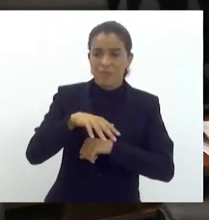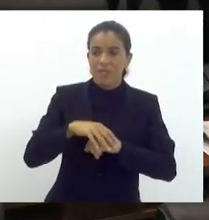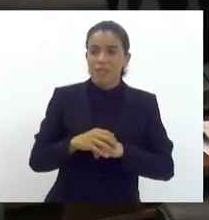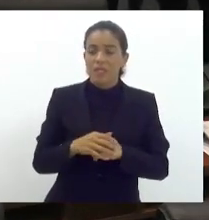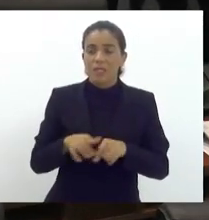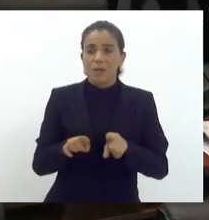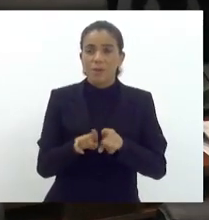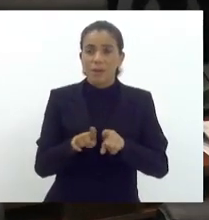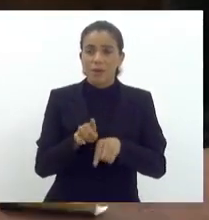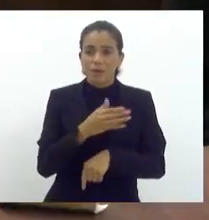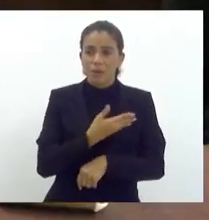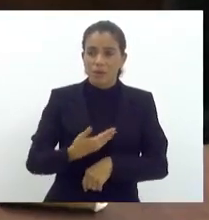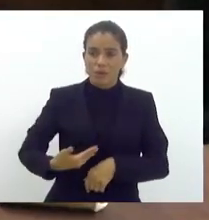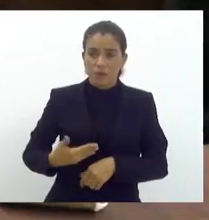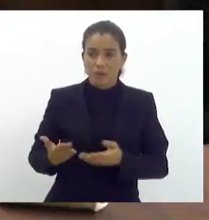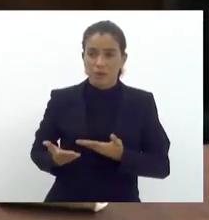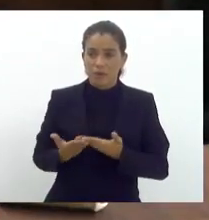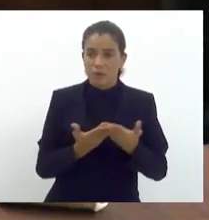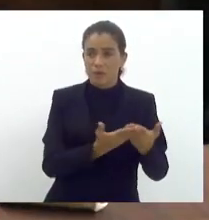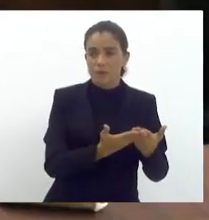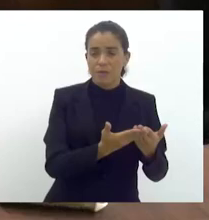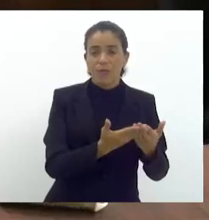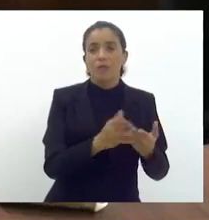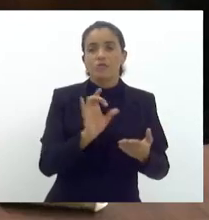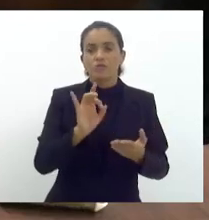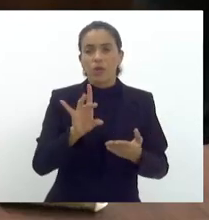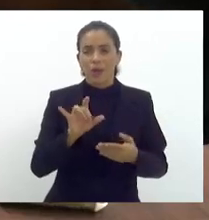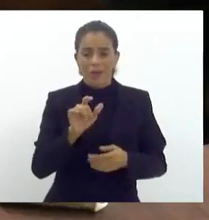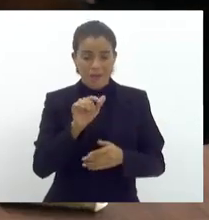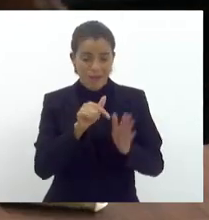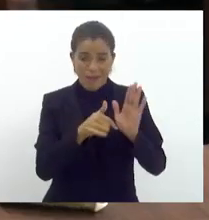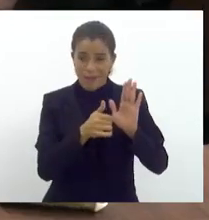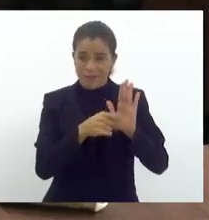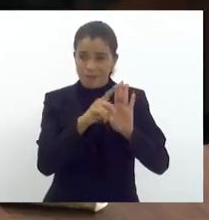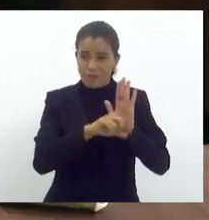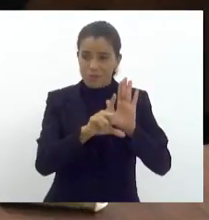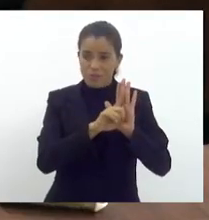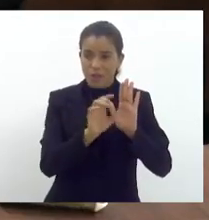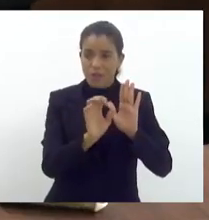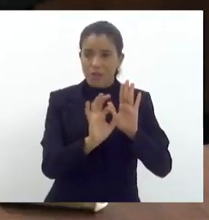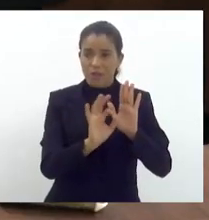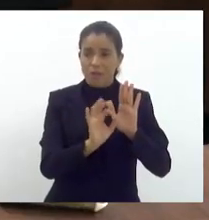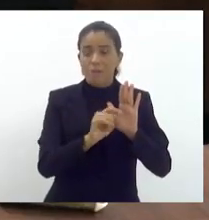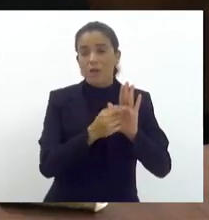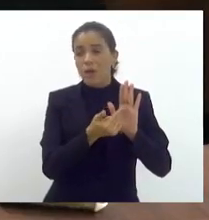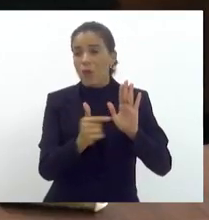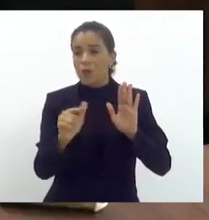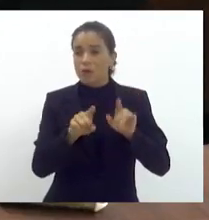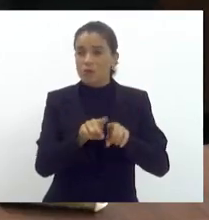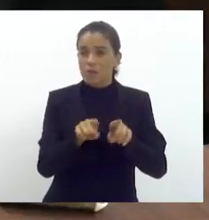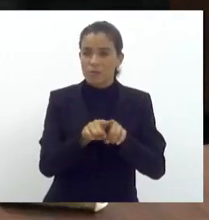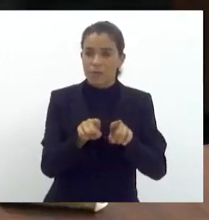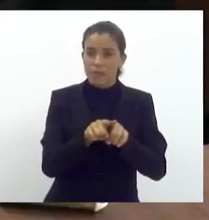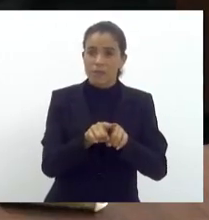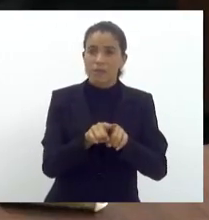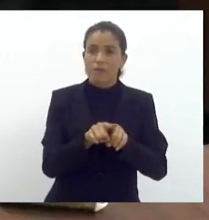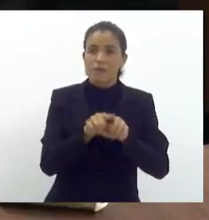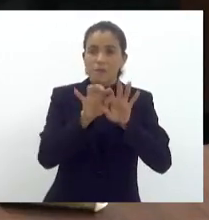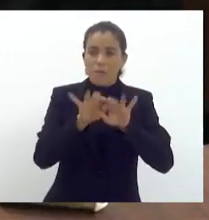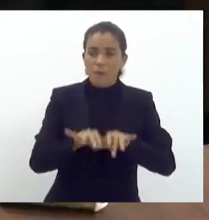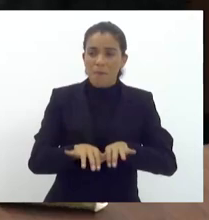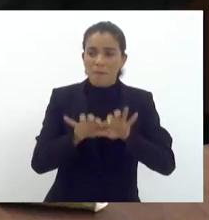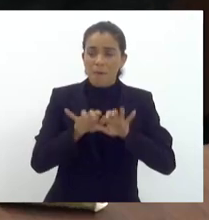e que o governo quando encaminhou não só esse como vários outros projetos o fez para que